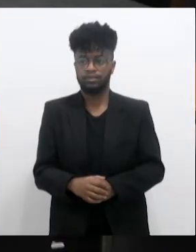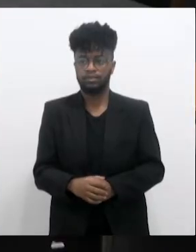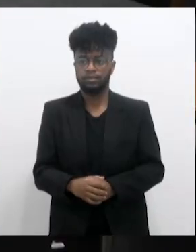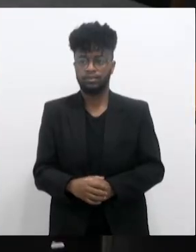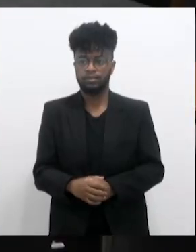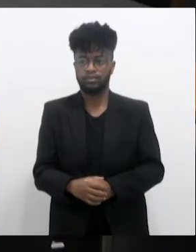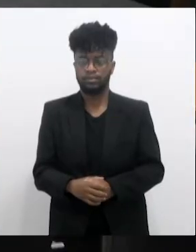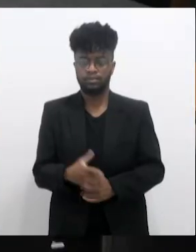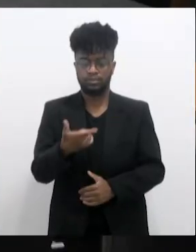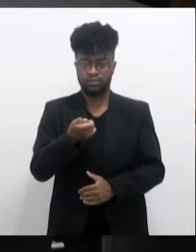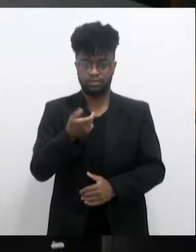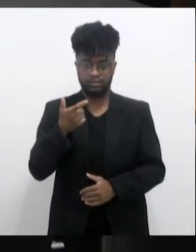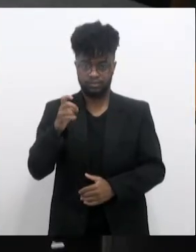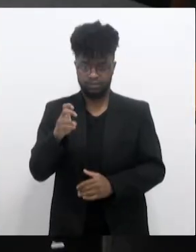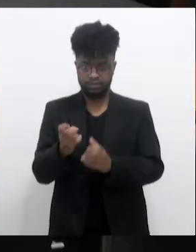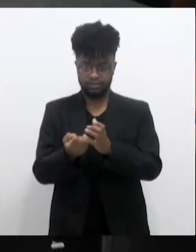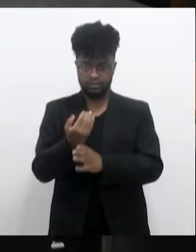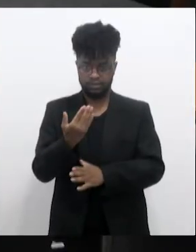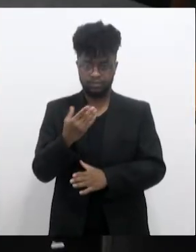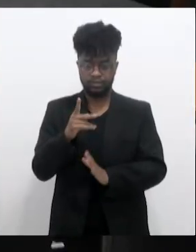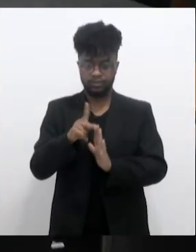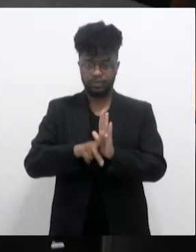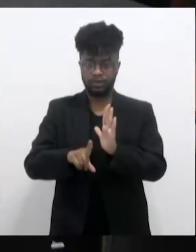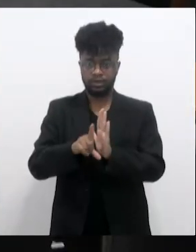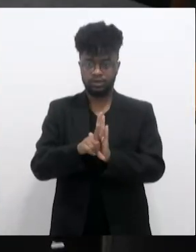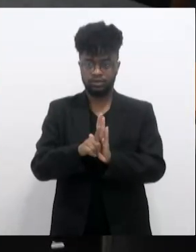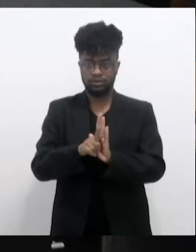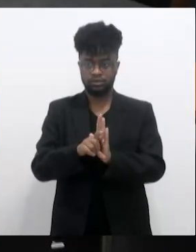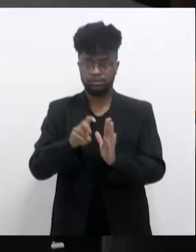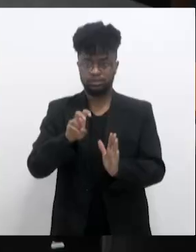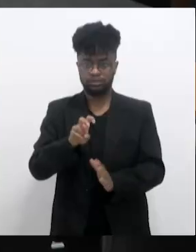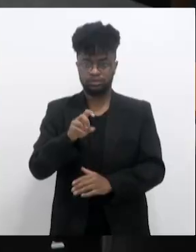De 2025. É o projeto de lei